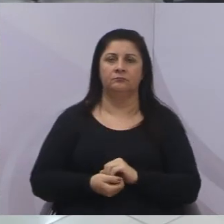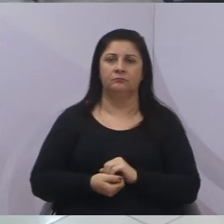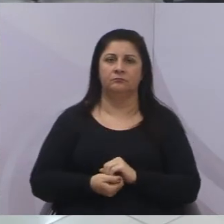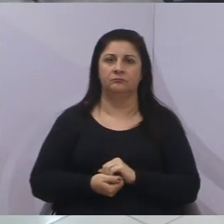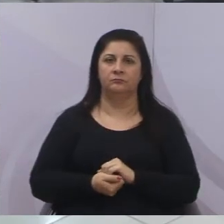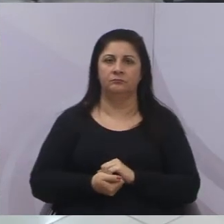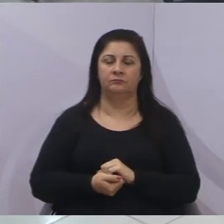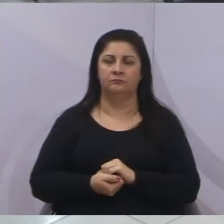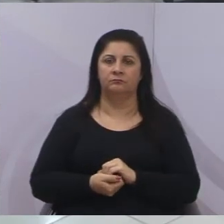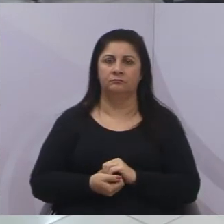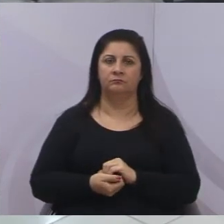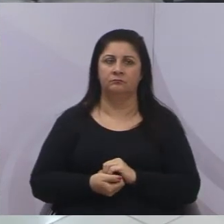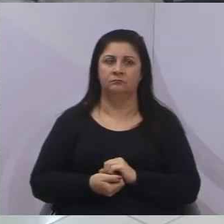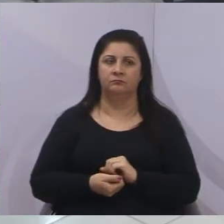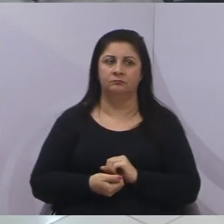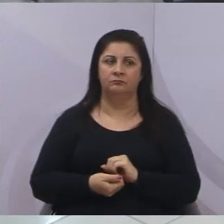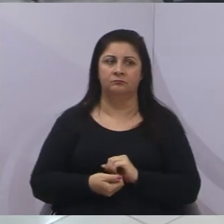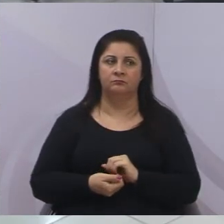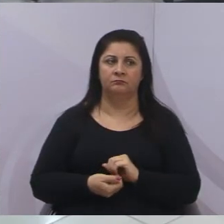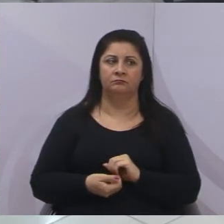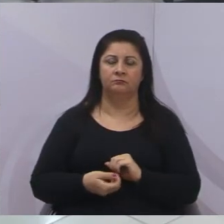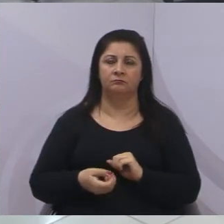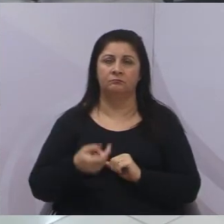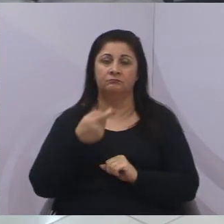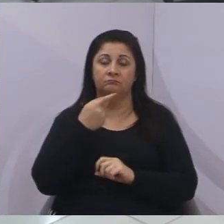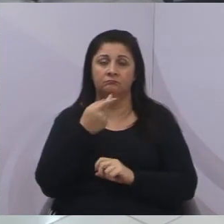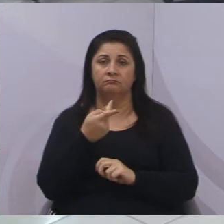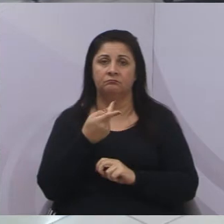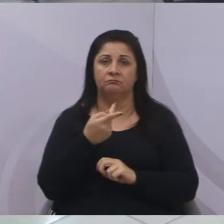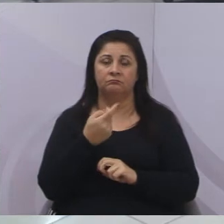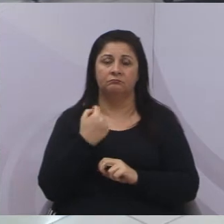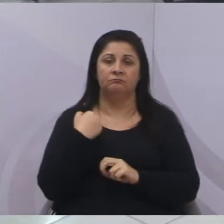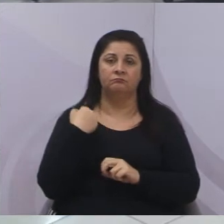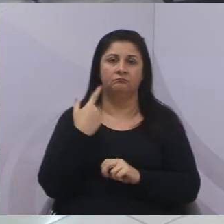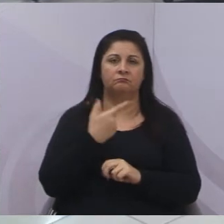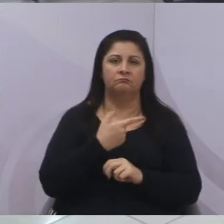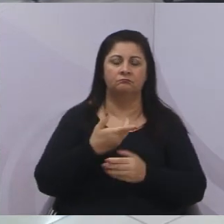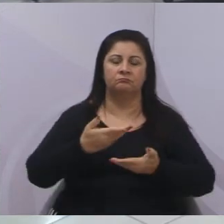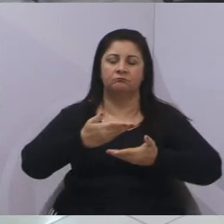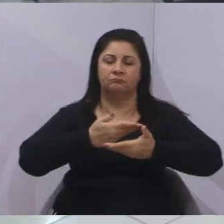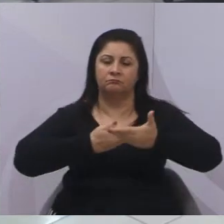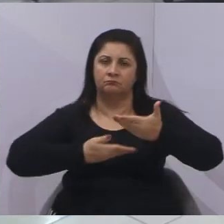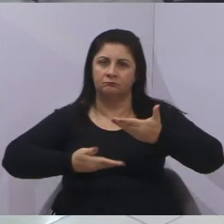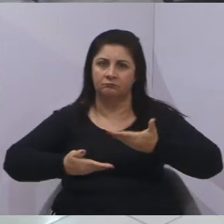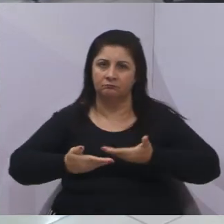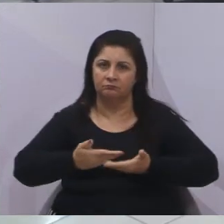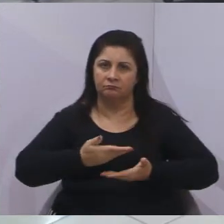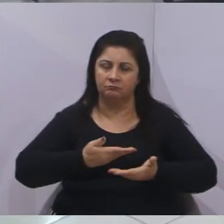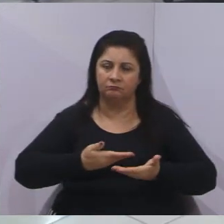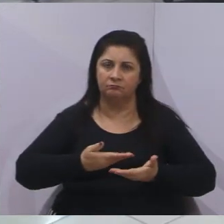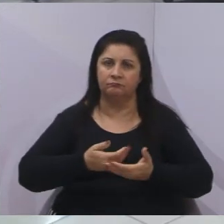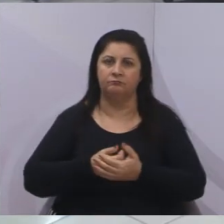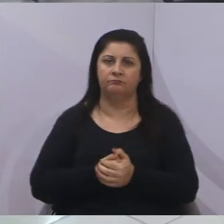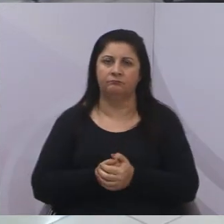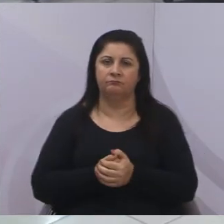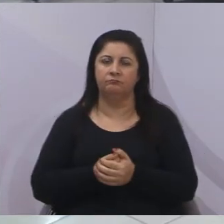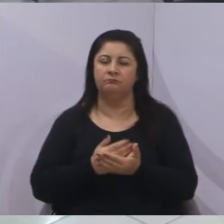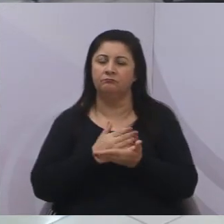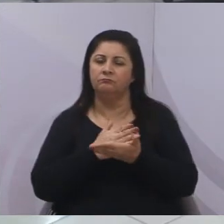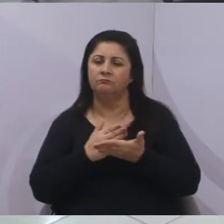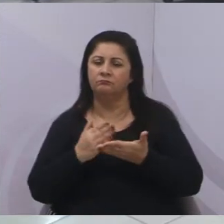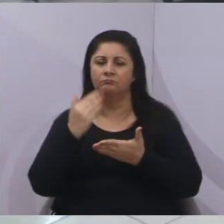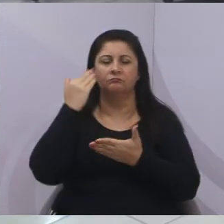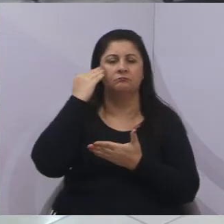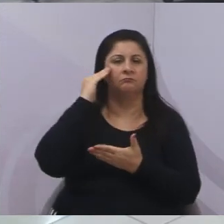E dizer que quando a gente passa a conviver e quando a gente passa a